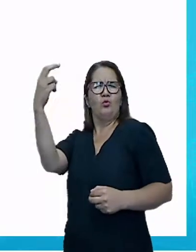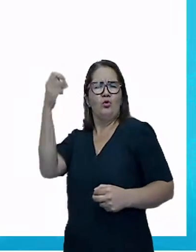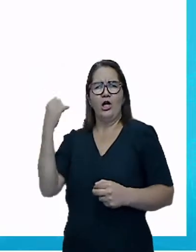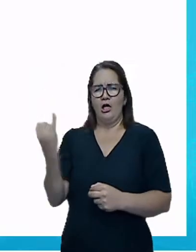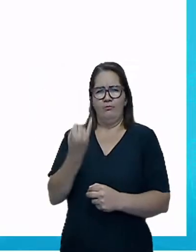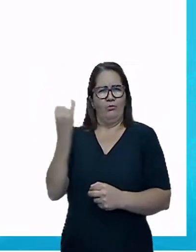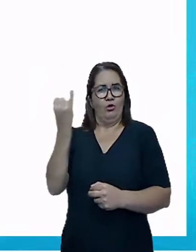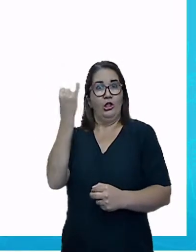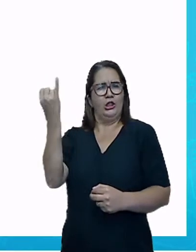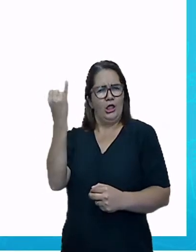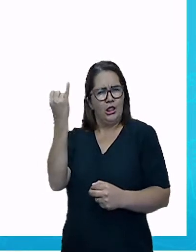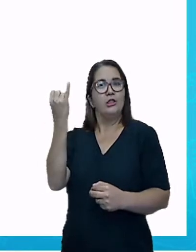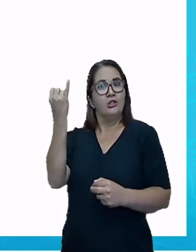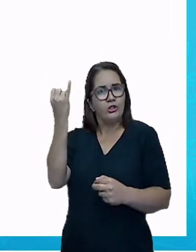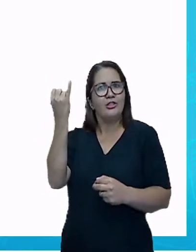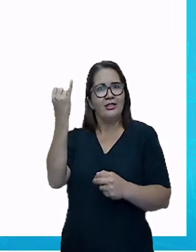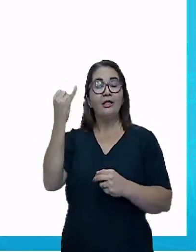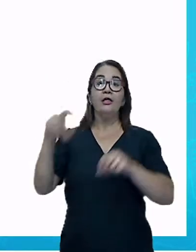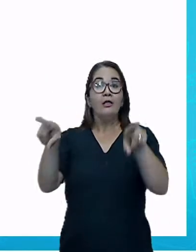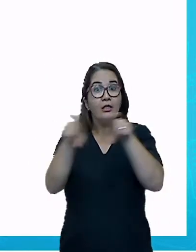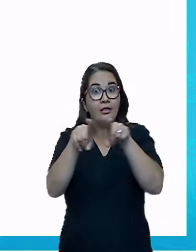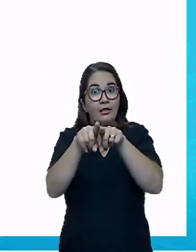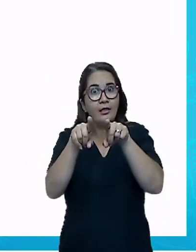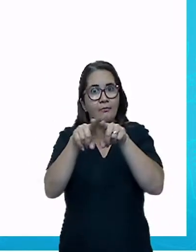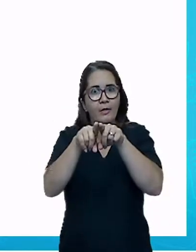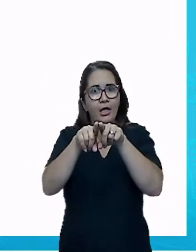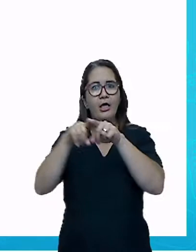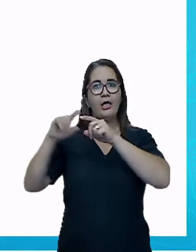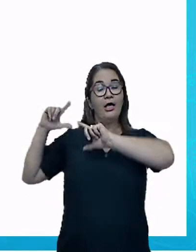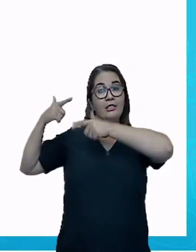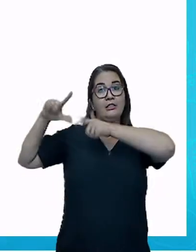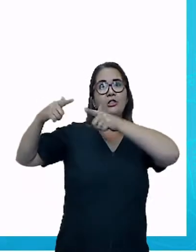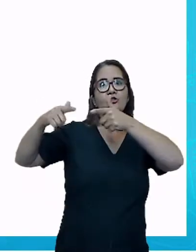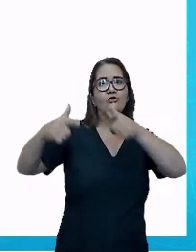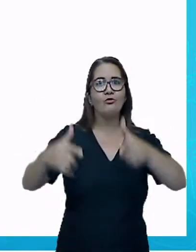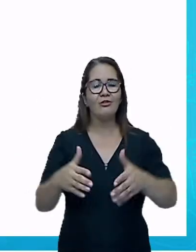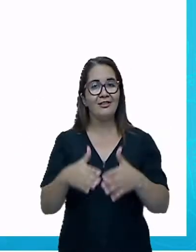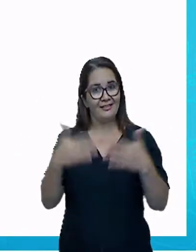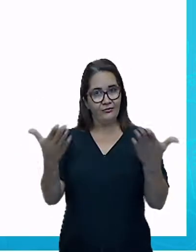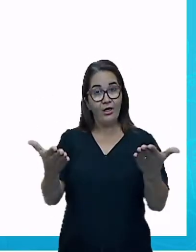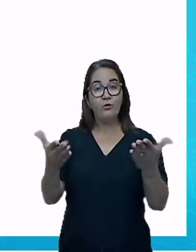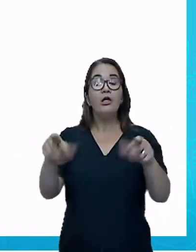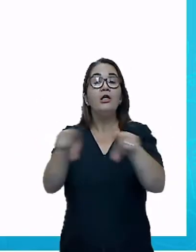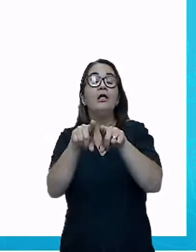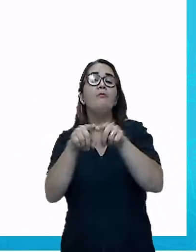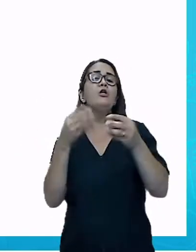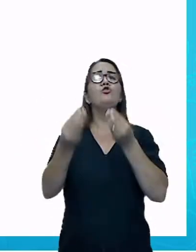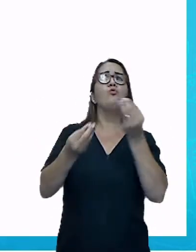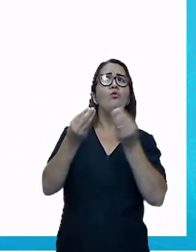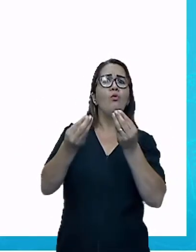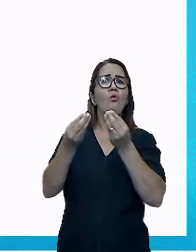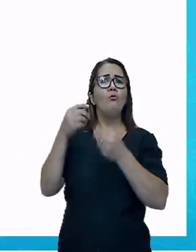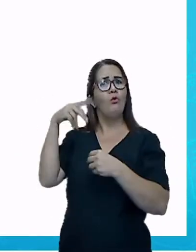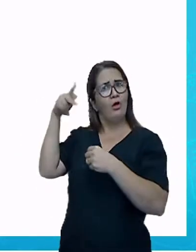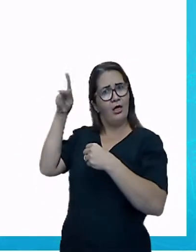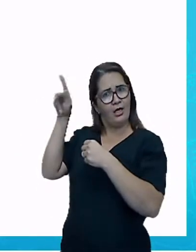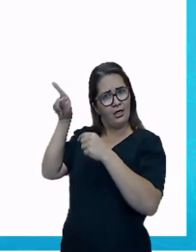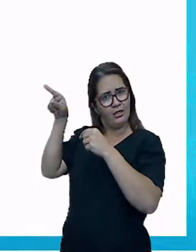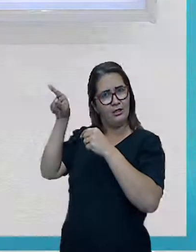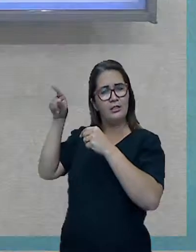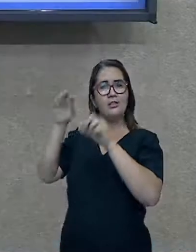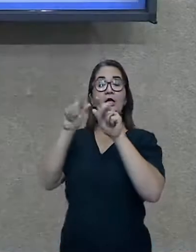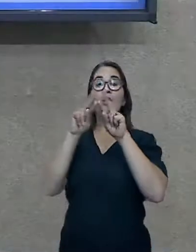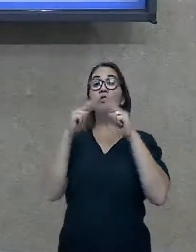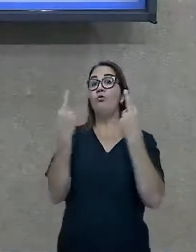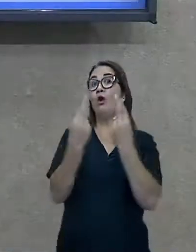perceber também o que eles trouxeram de importante para o Brasil. E por que o reino